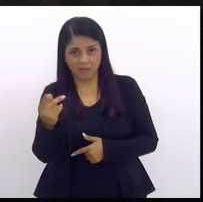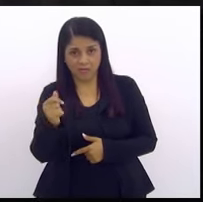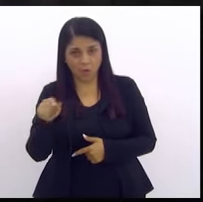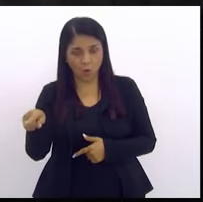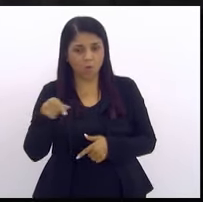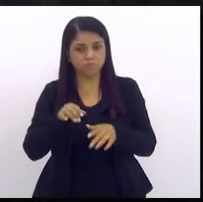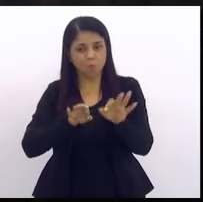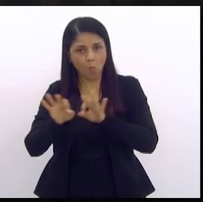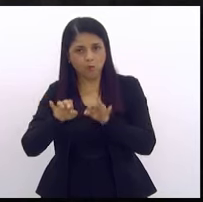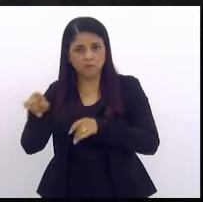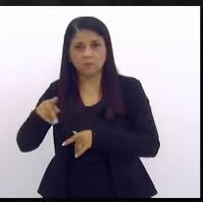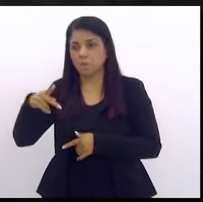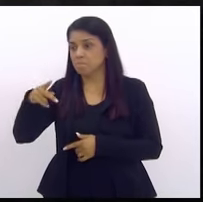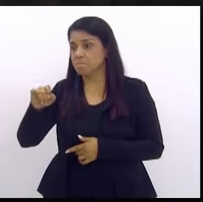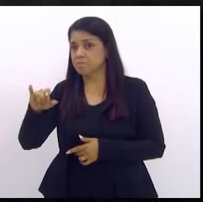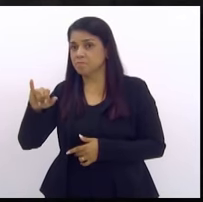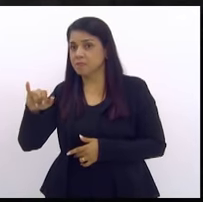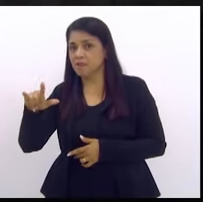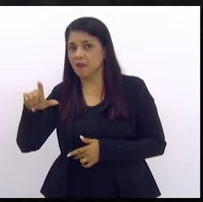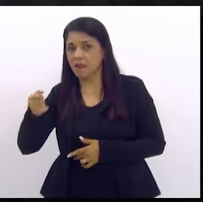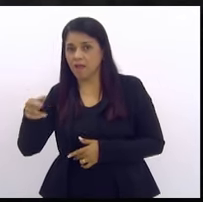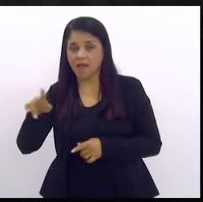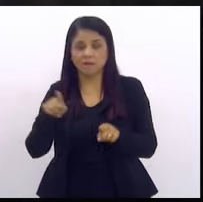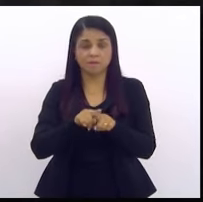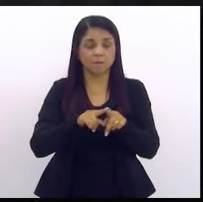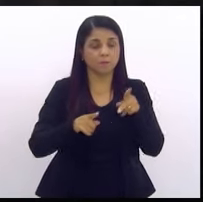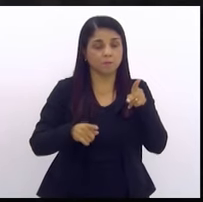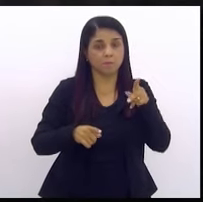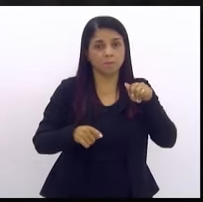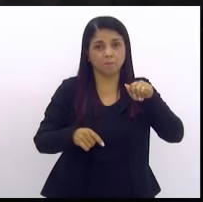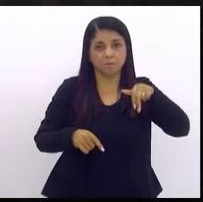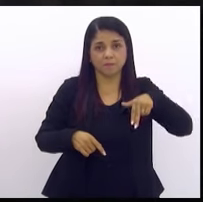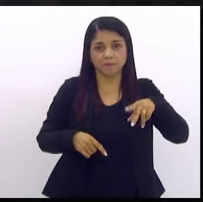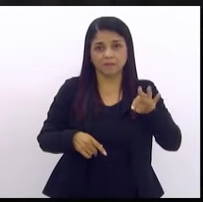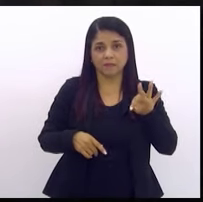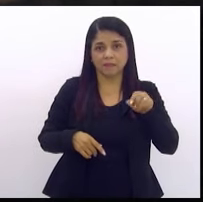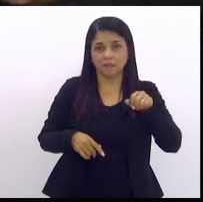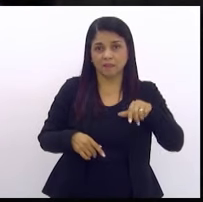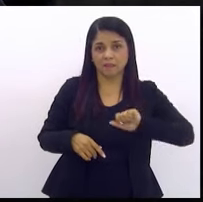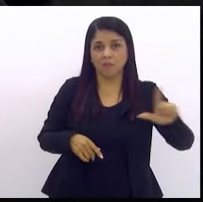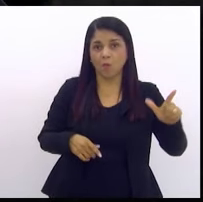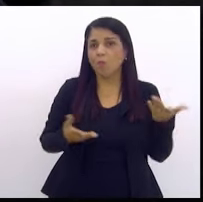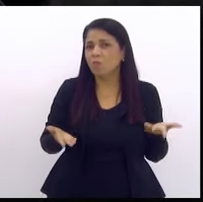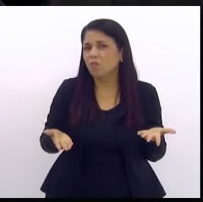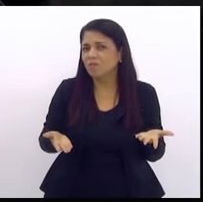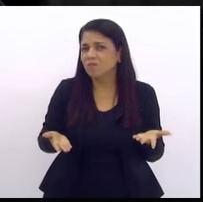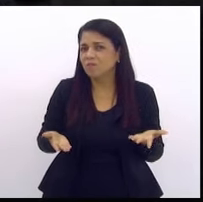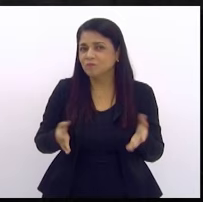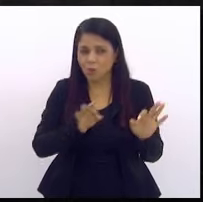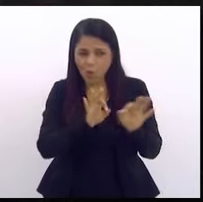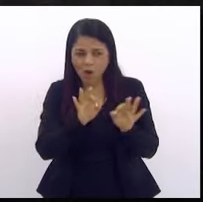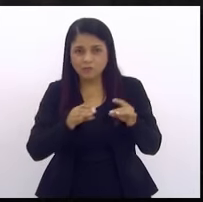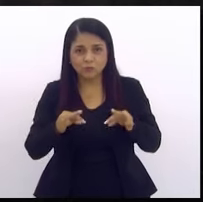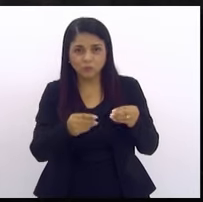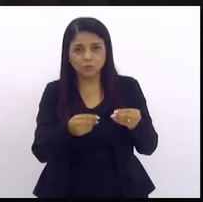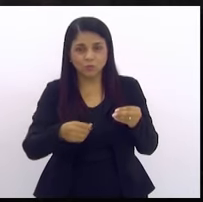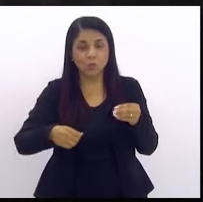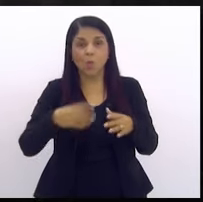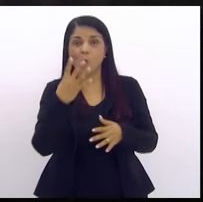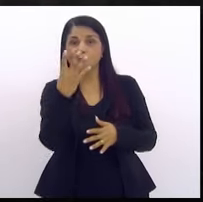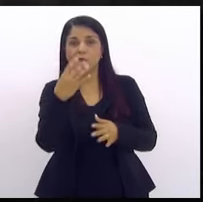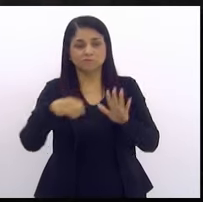Pilar, como estão botando agora no Pantanal. Aí quatro marginais